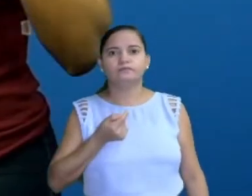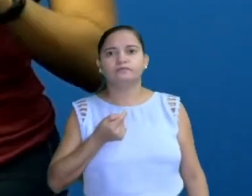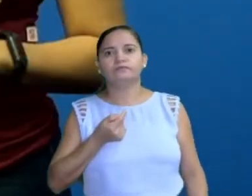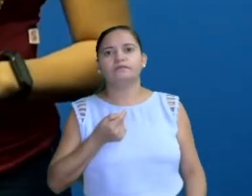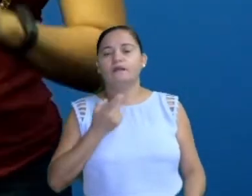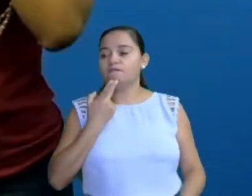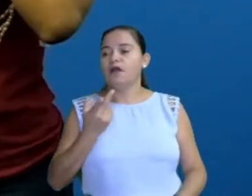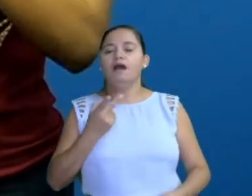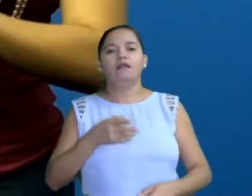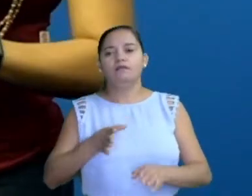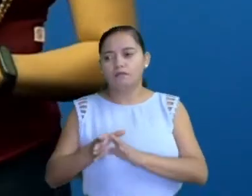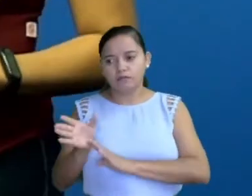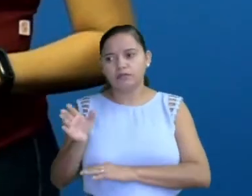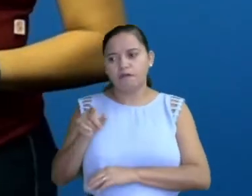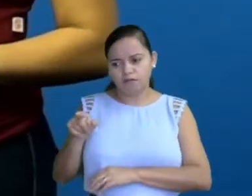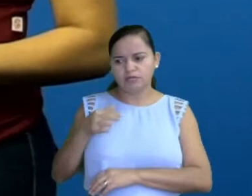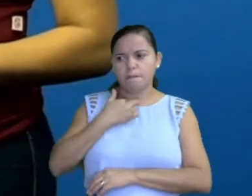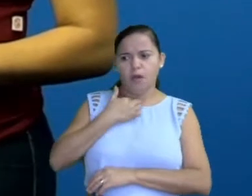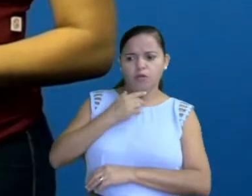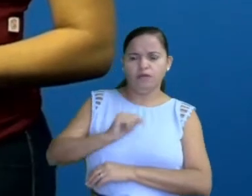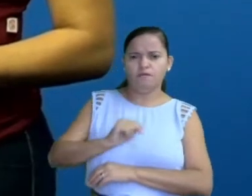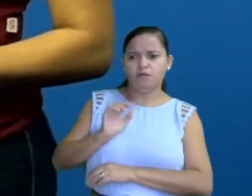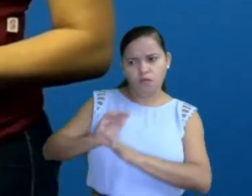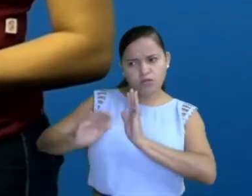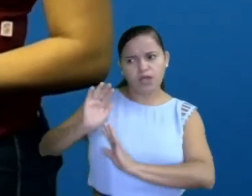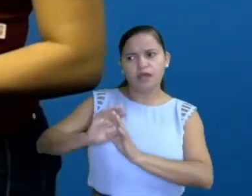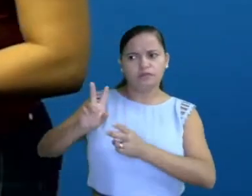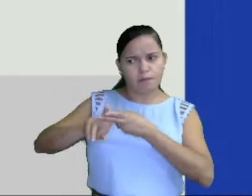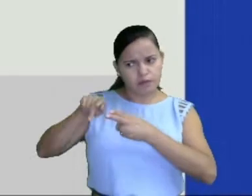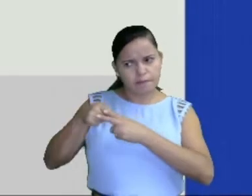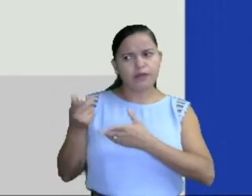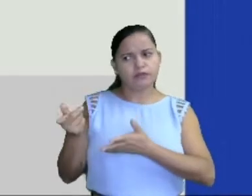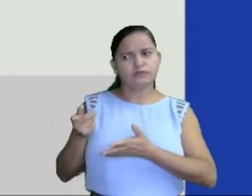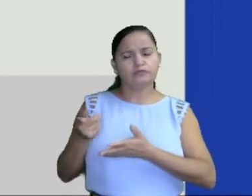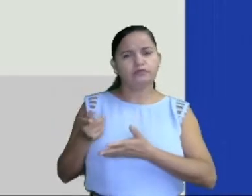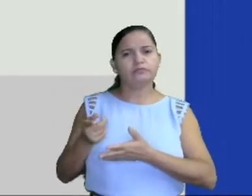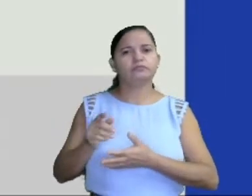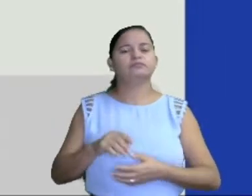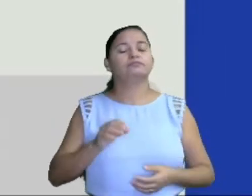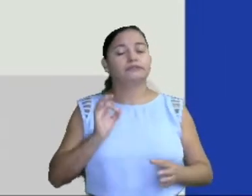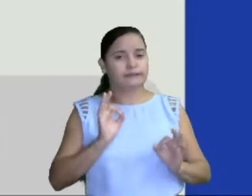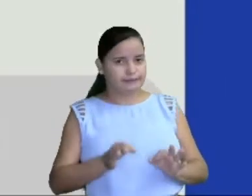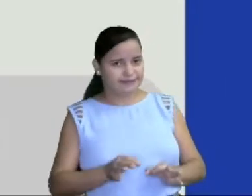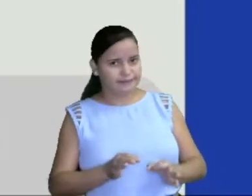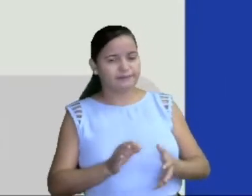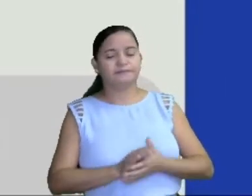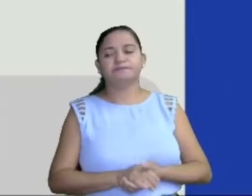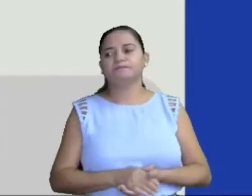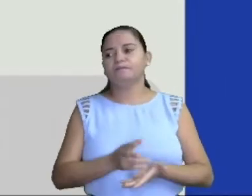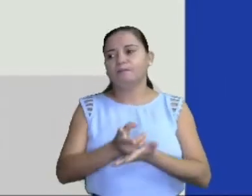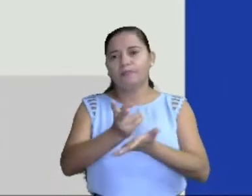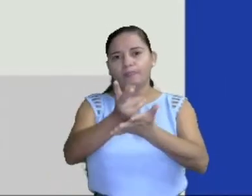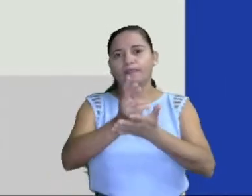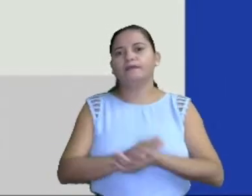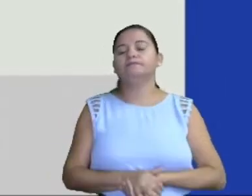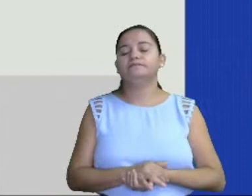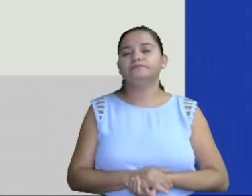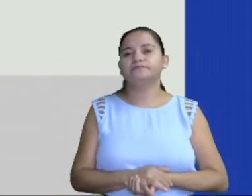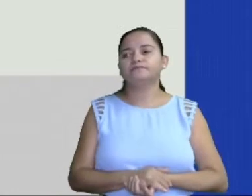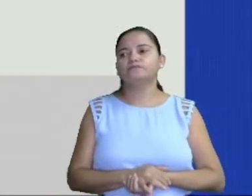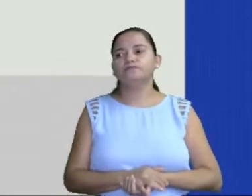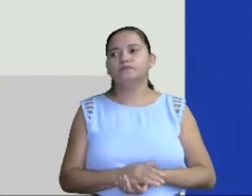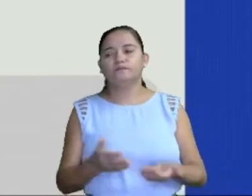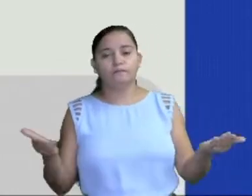diz que isso é crime, que ele pode ser preso por aquilo. Tá bom? Tá certo? Continuando, temos